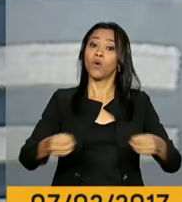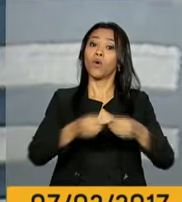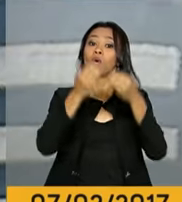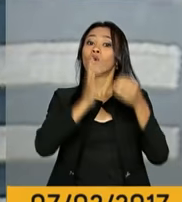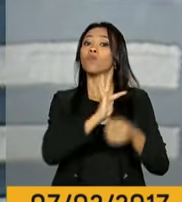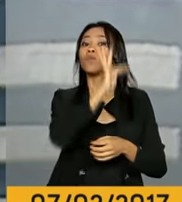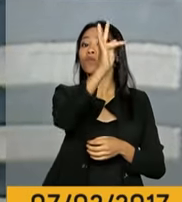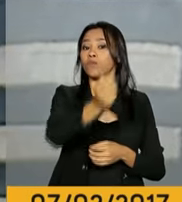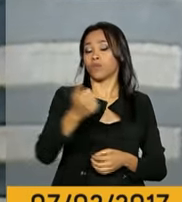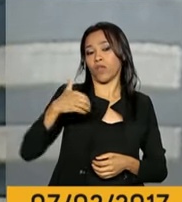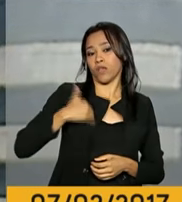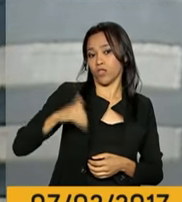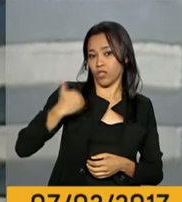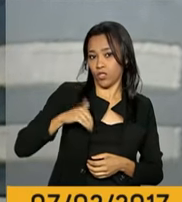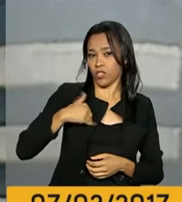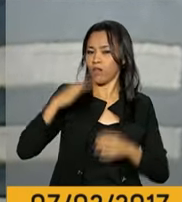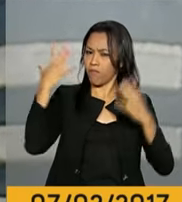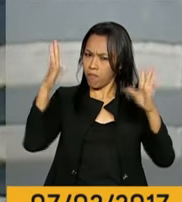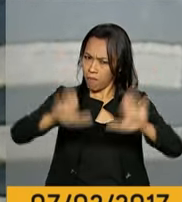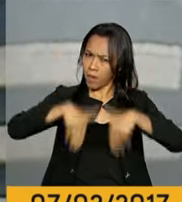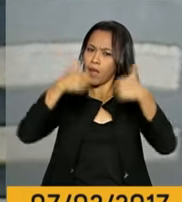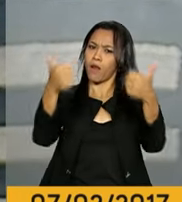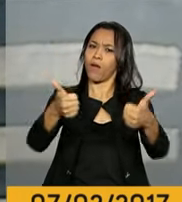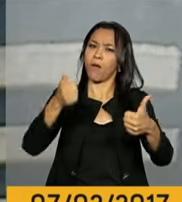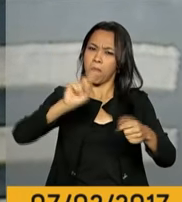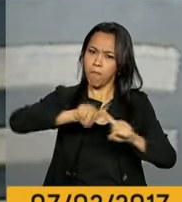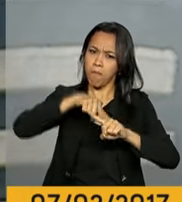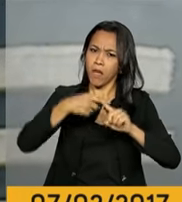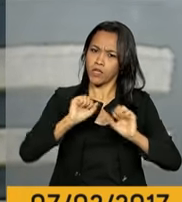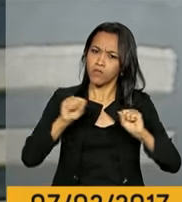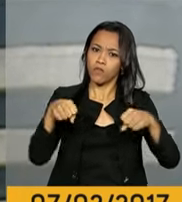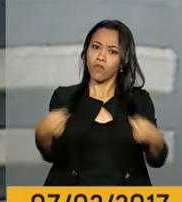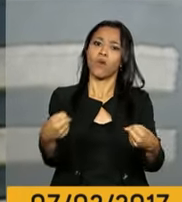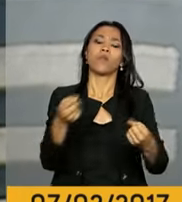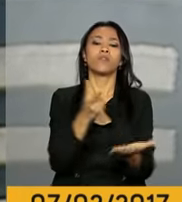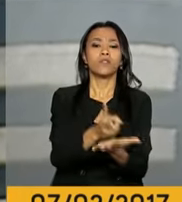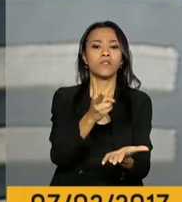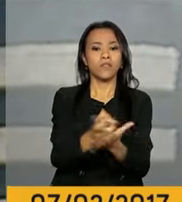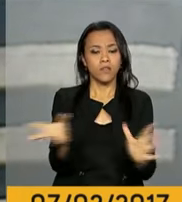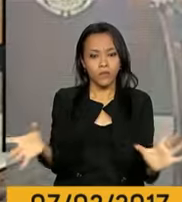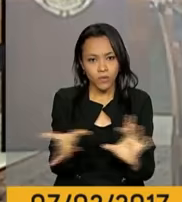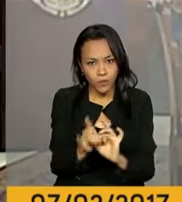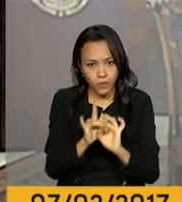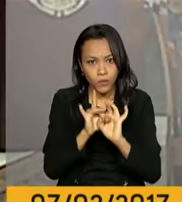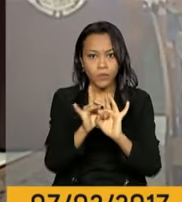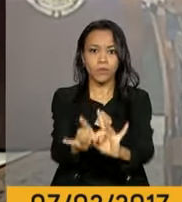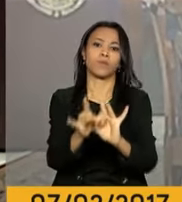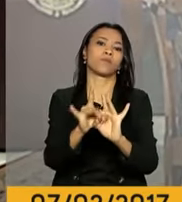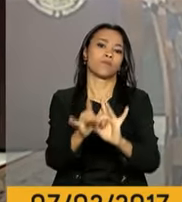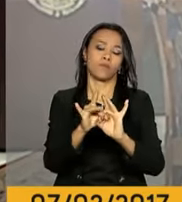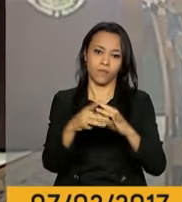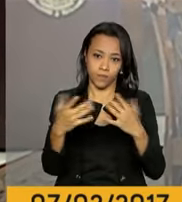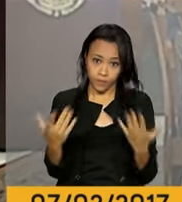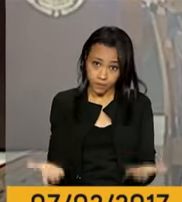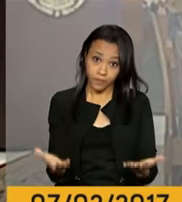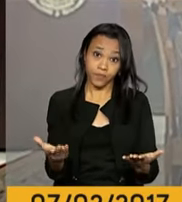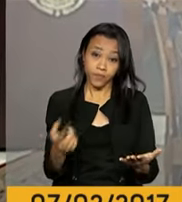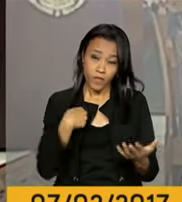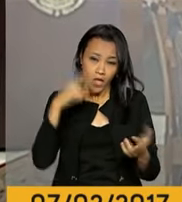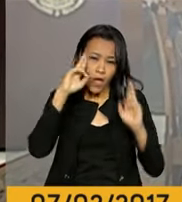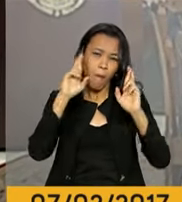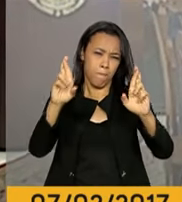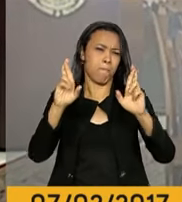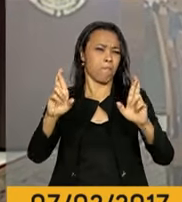juntos vamos ser melhores sempre mais fortes J que dividos então eu aposto